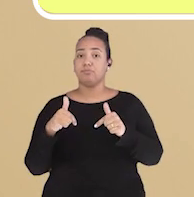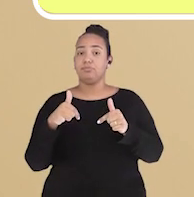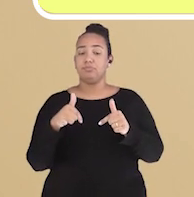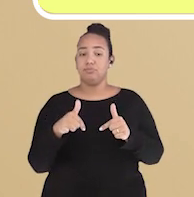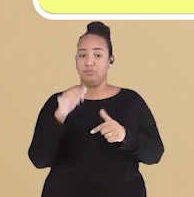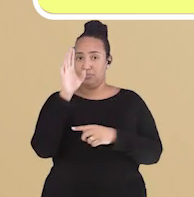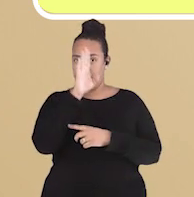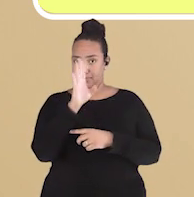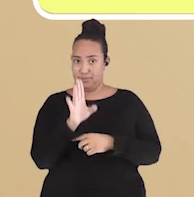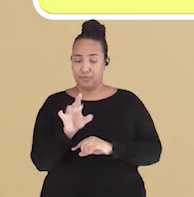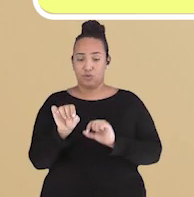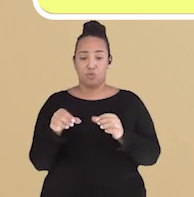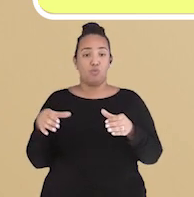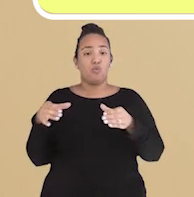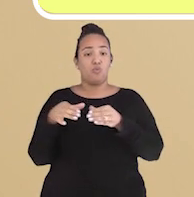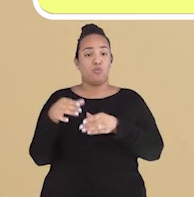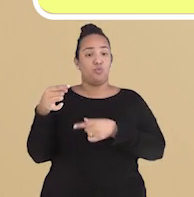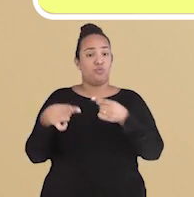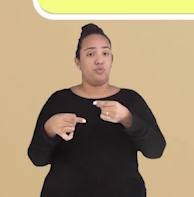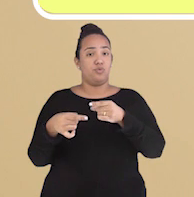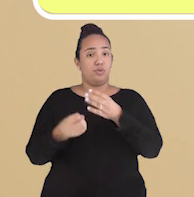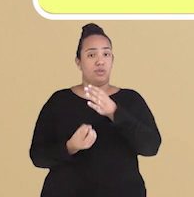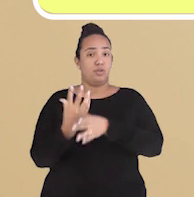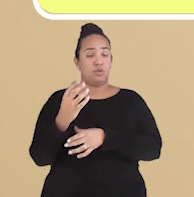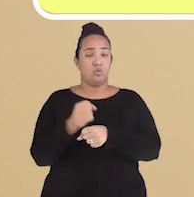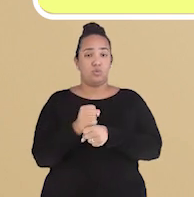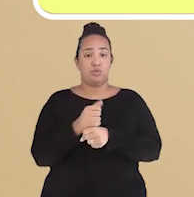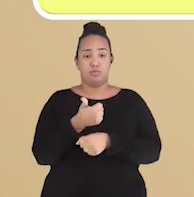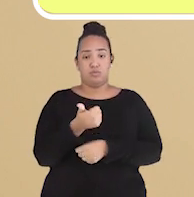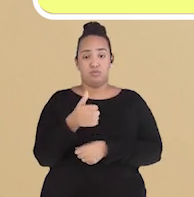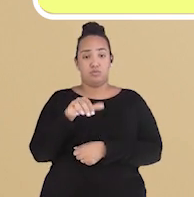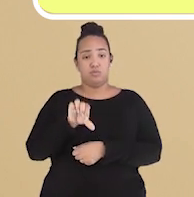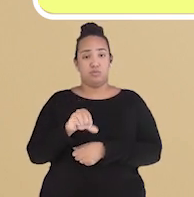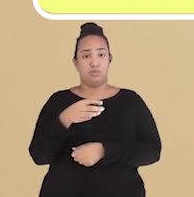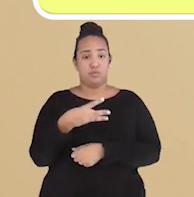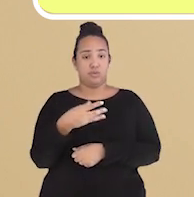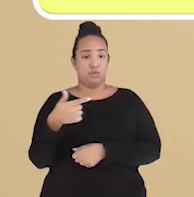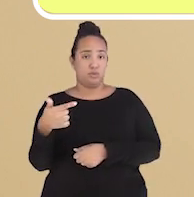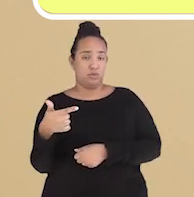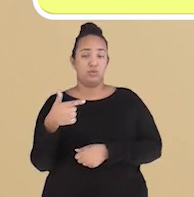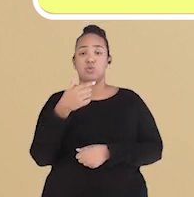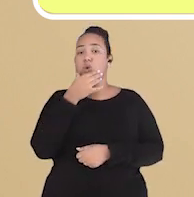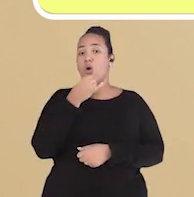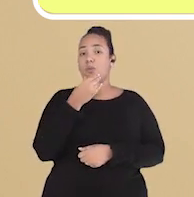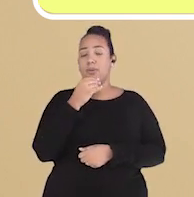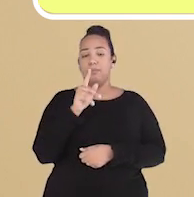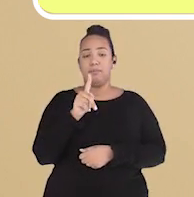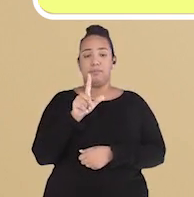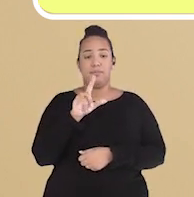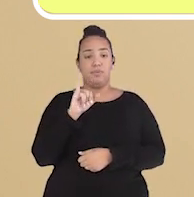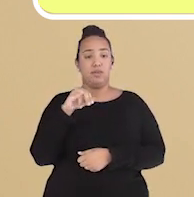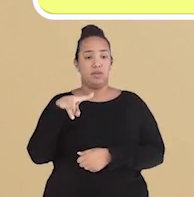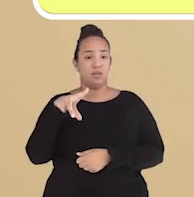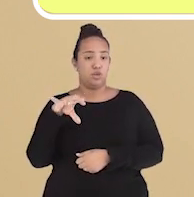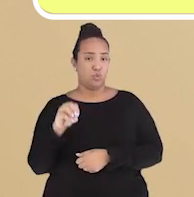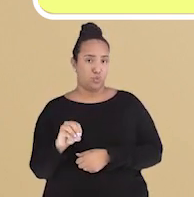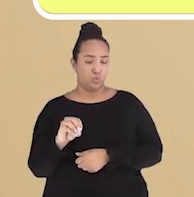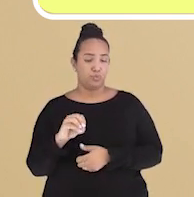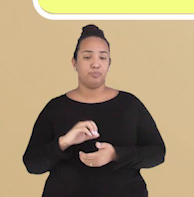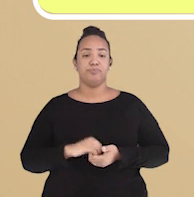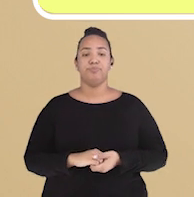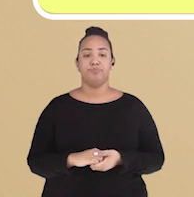foi uma organização política criada em 1932 por Plínio Salgado e foi o primeiro partido de massas do